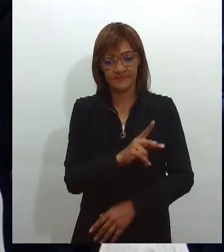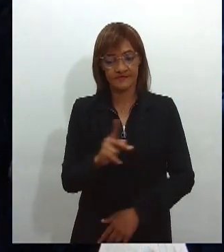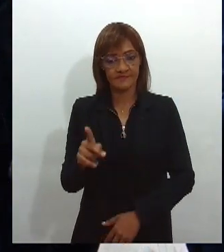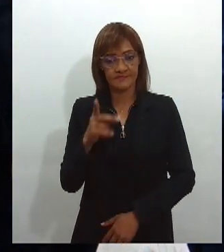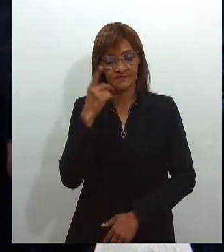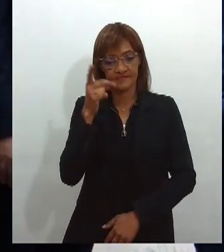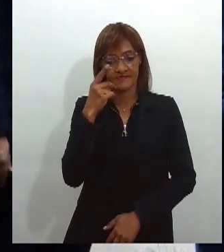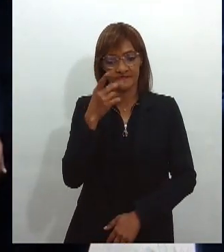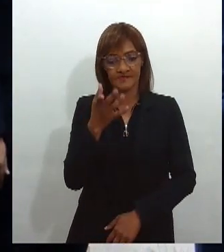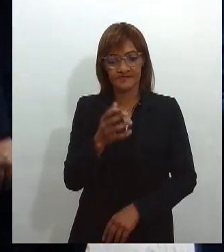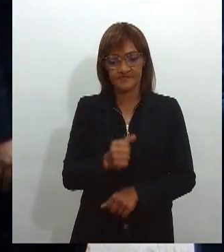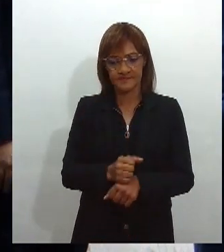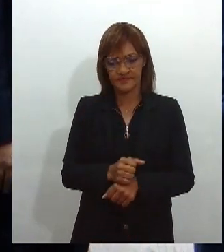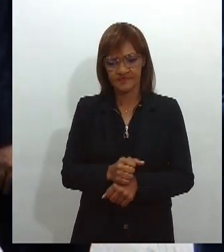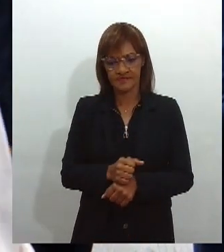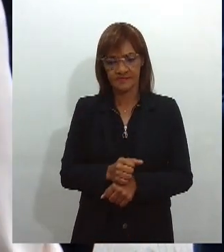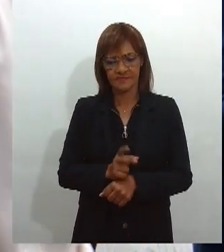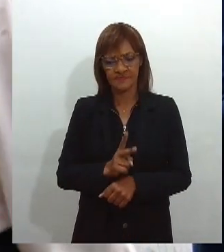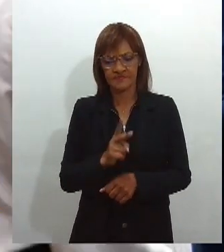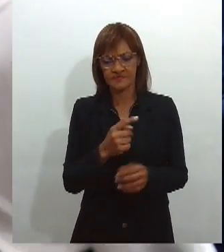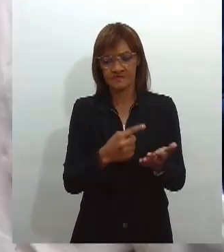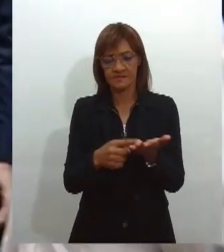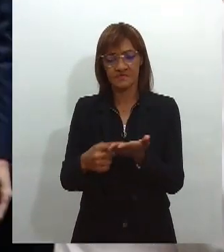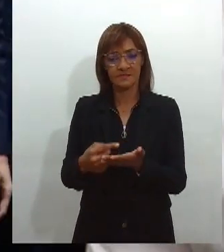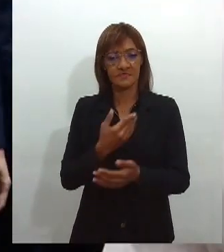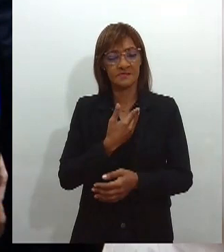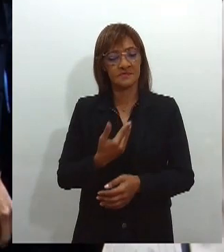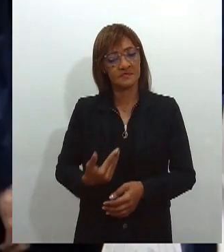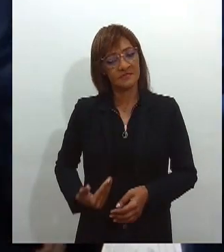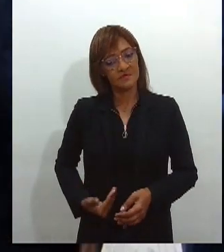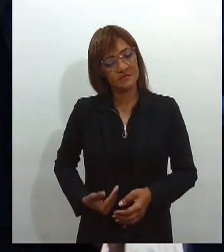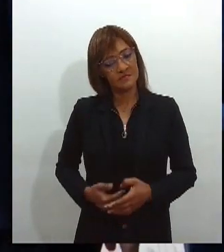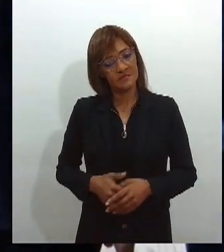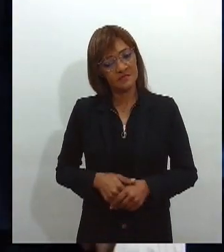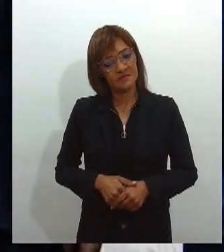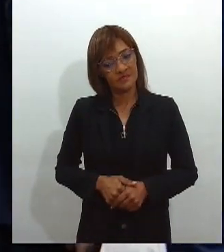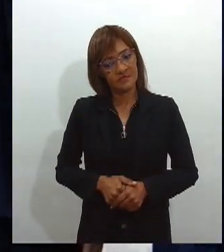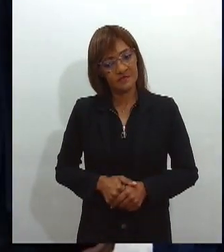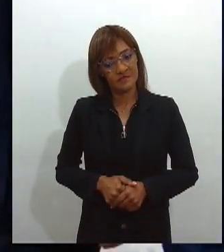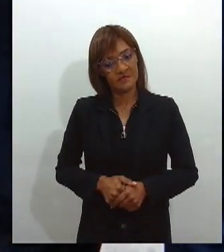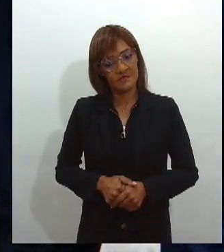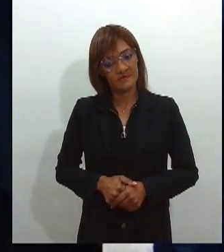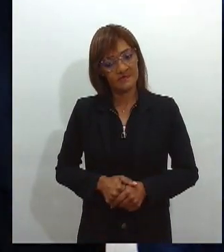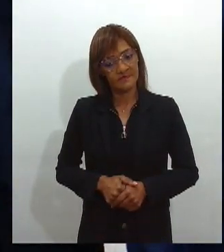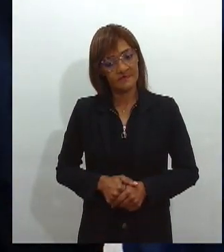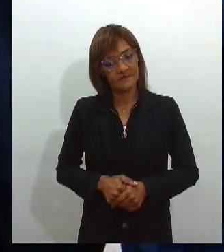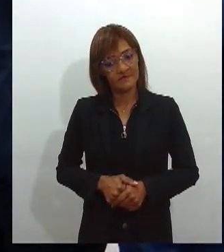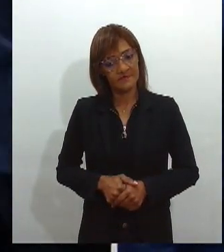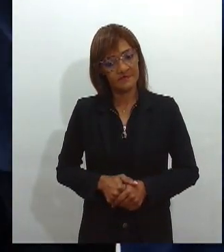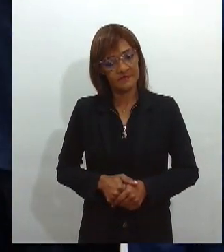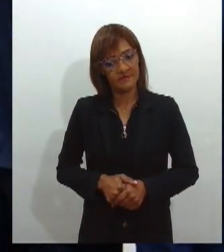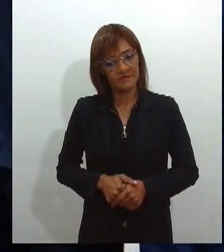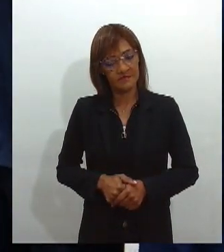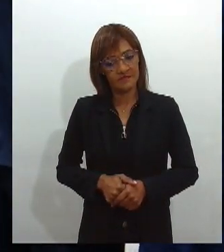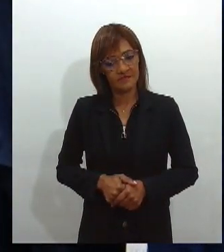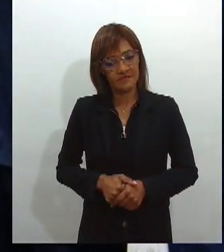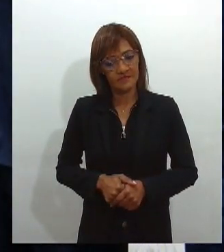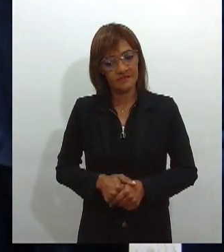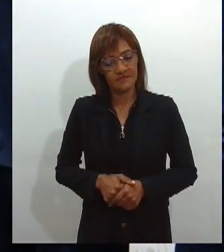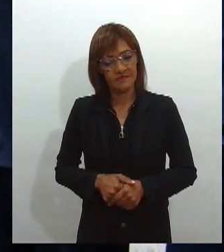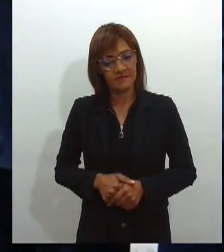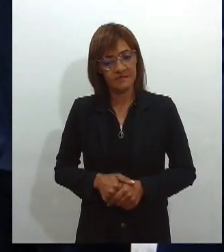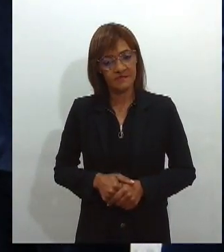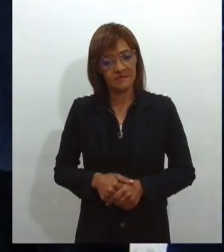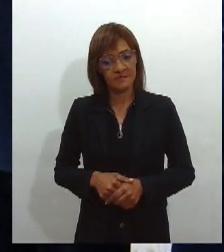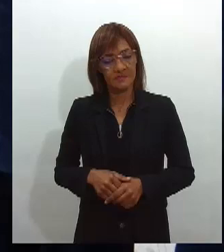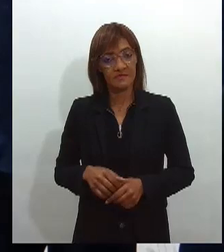dos deputados, com os projetos do governo, né, analisando, né, minuciosamente. A gente tem uma equipe muito técnica, muito importante, muito competente,